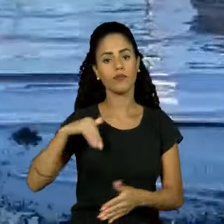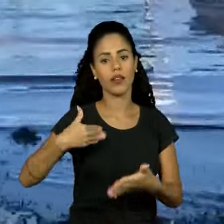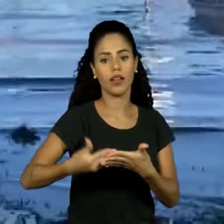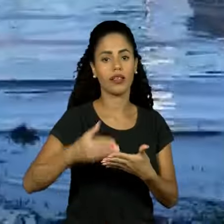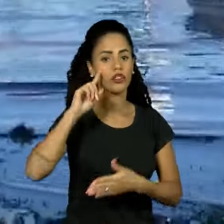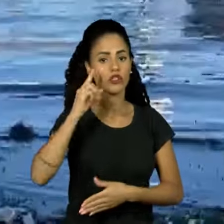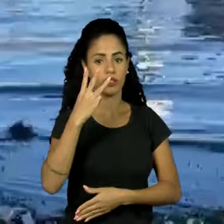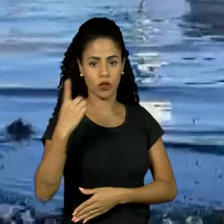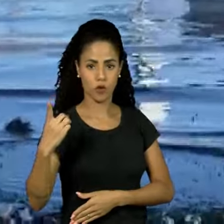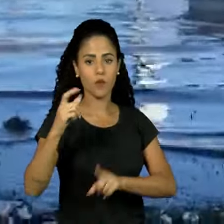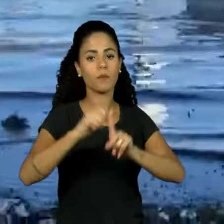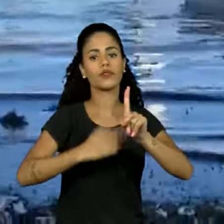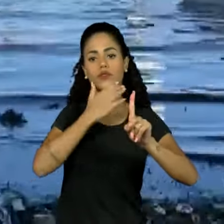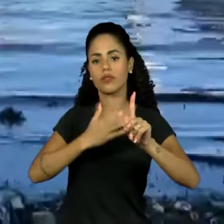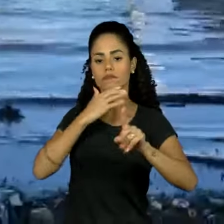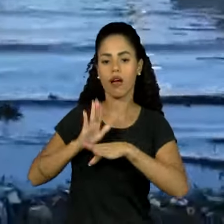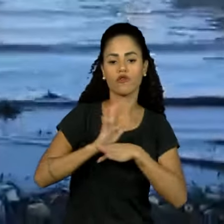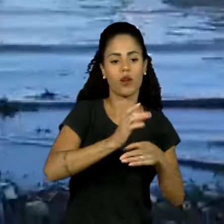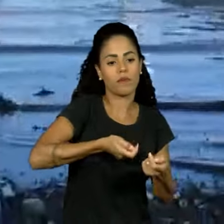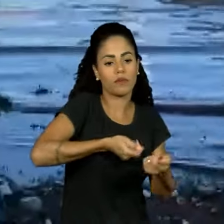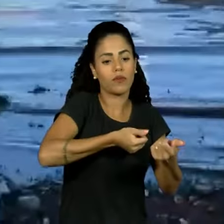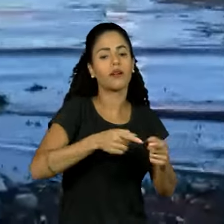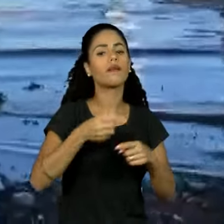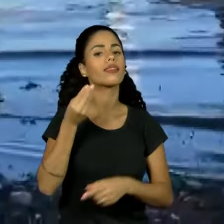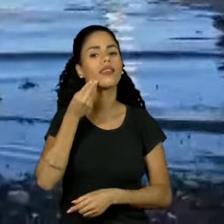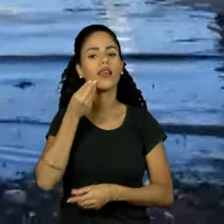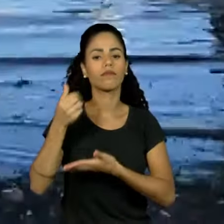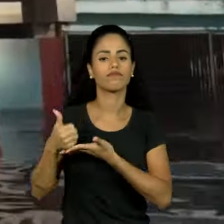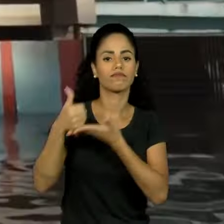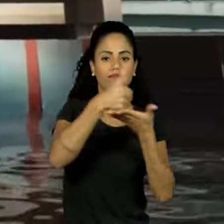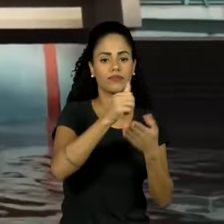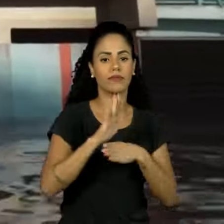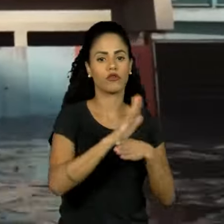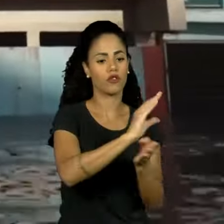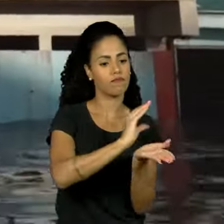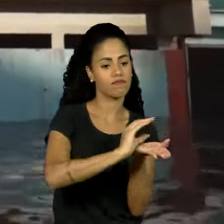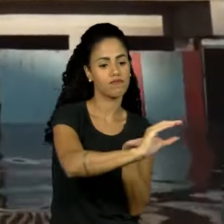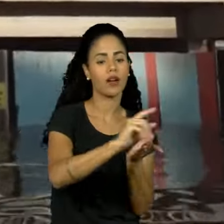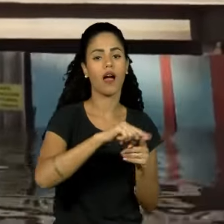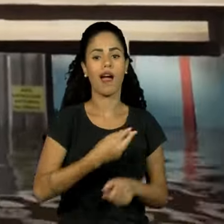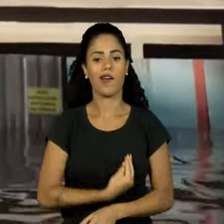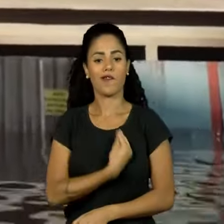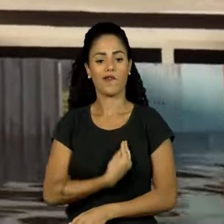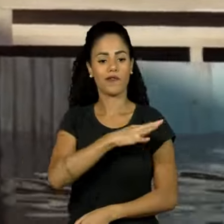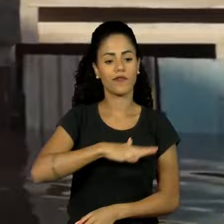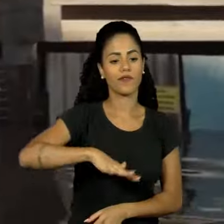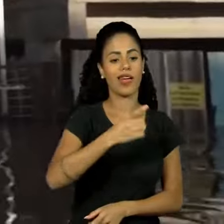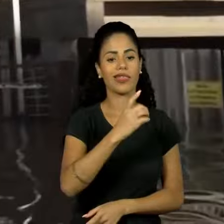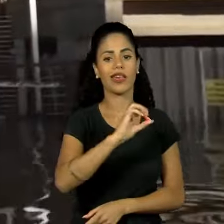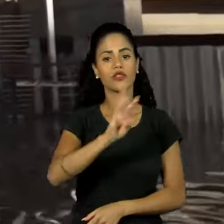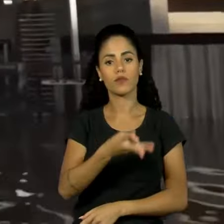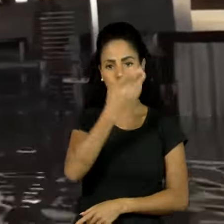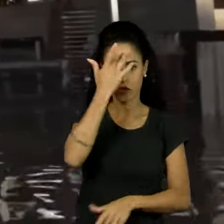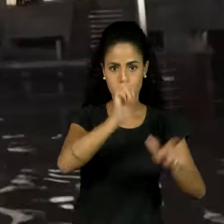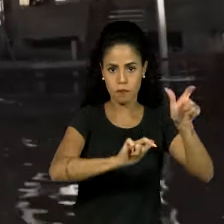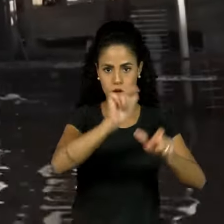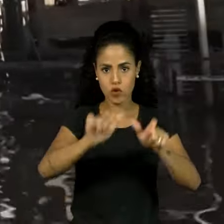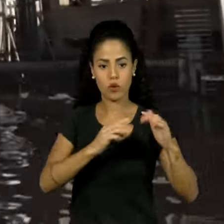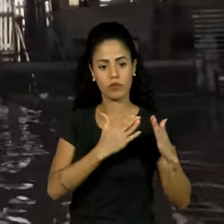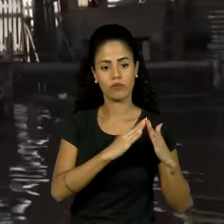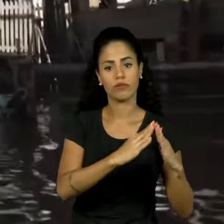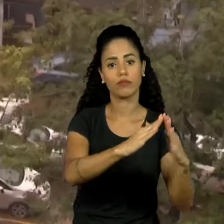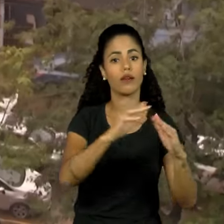de dezembro, para facilitar a distribuição de recursos financeiros. Vivem ali mais de 10 milhões de pessoas.